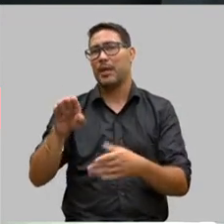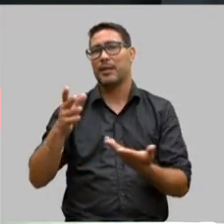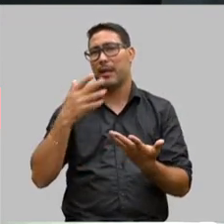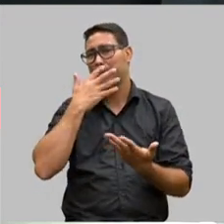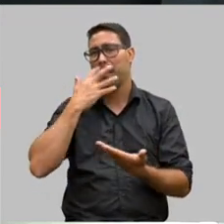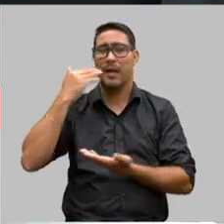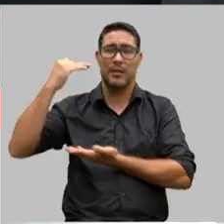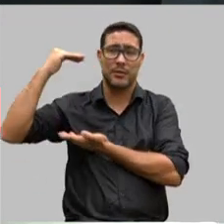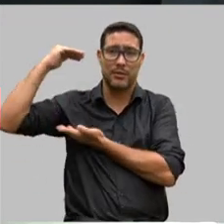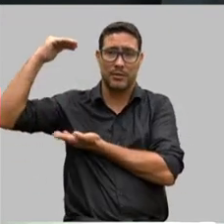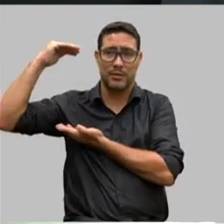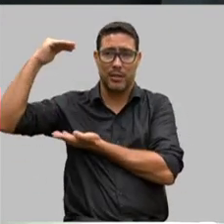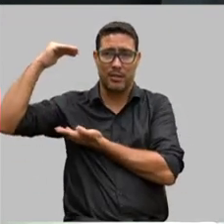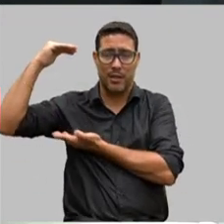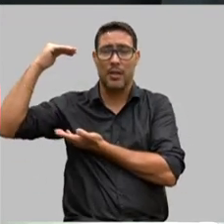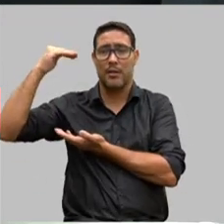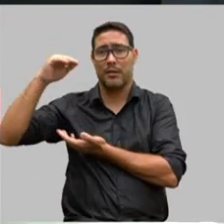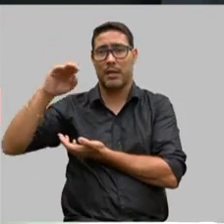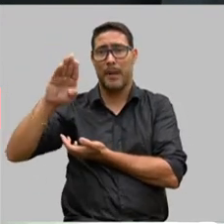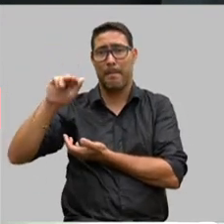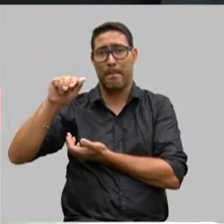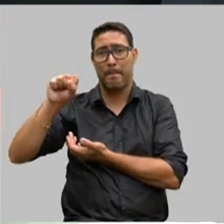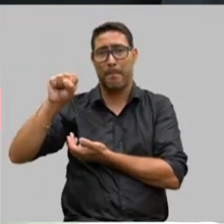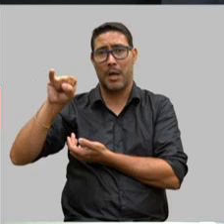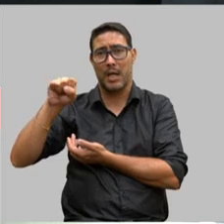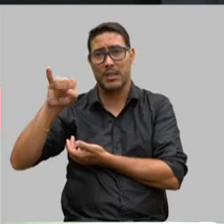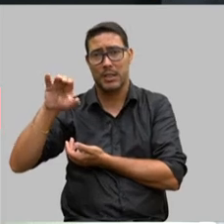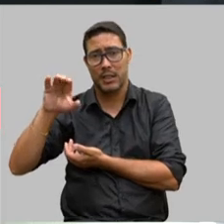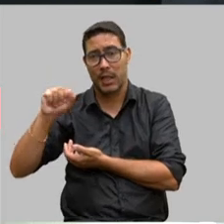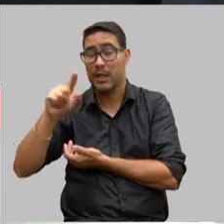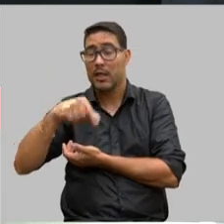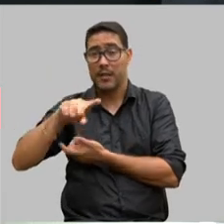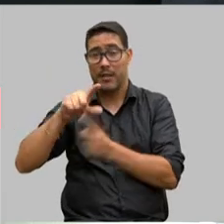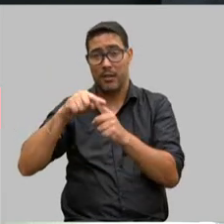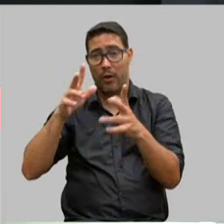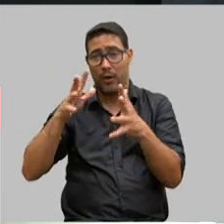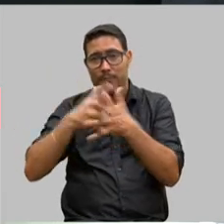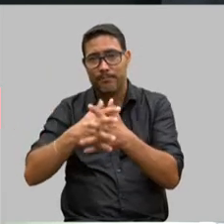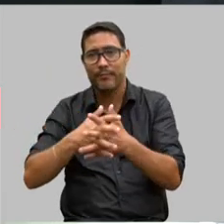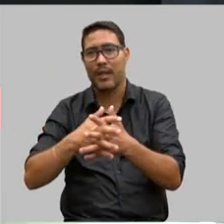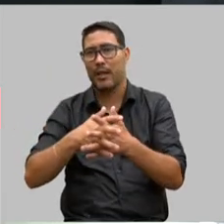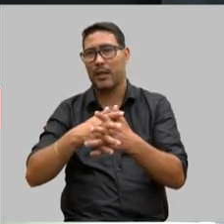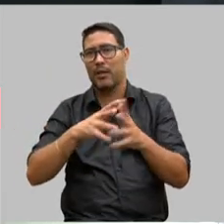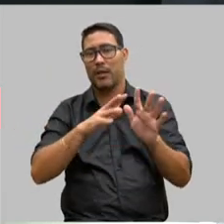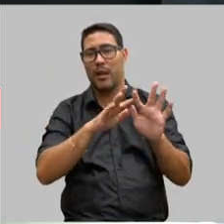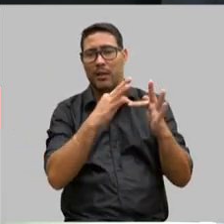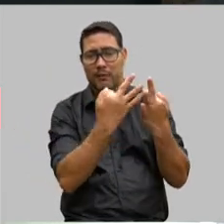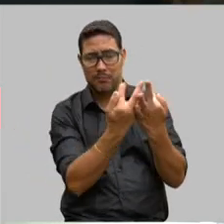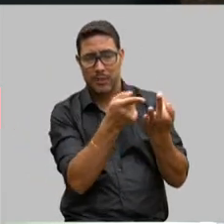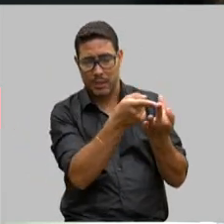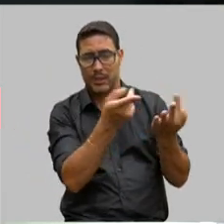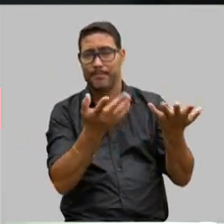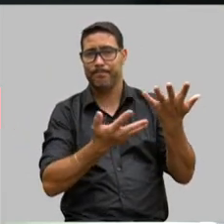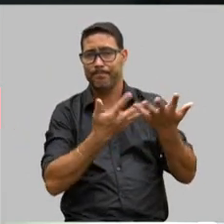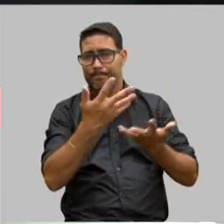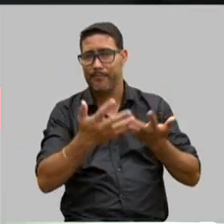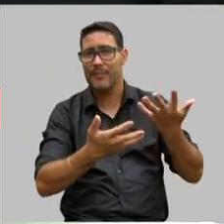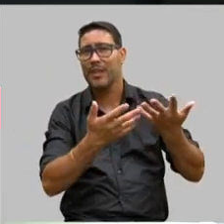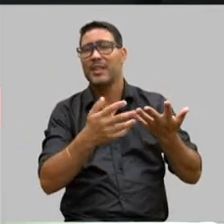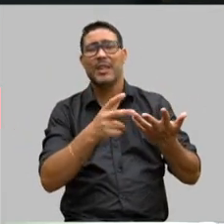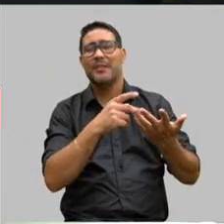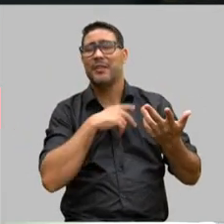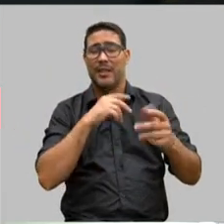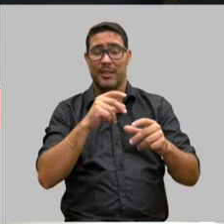alimentos, se isso altera em alguma coisa, se isso altera nas famílias, você gera uma série de